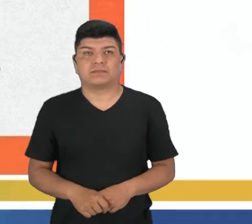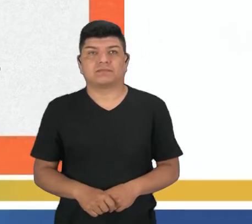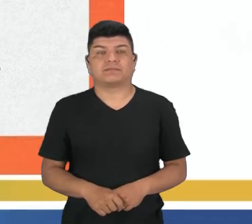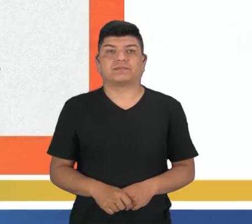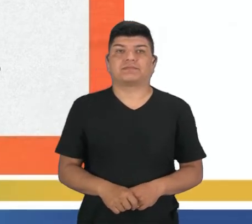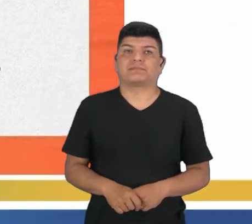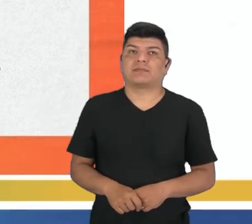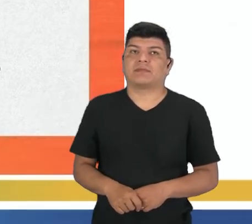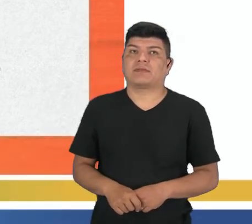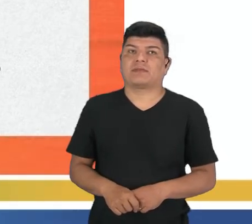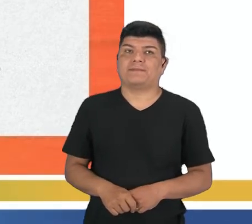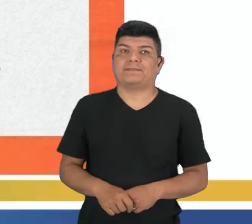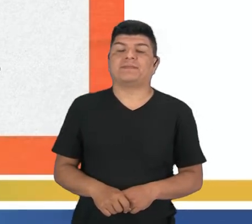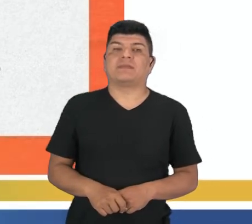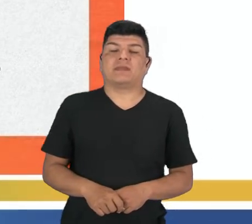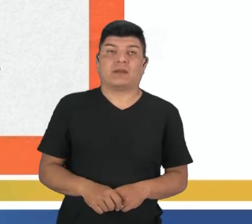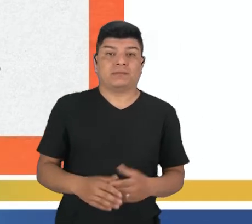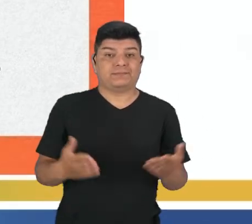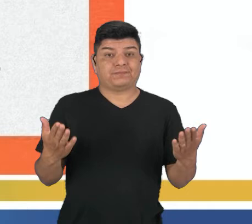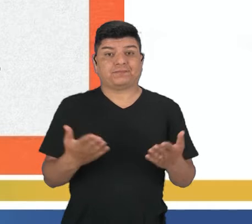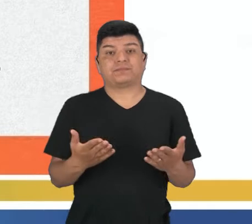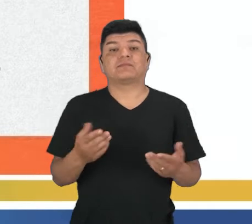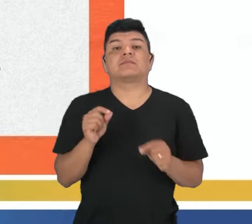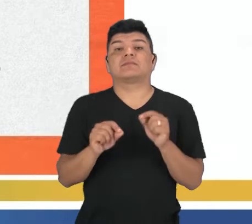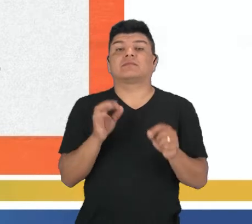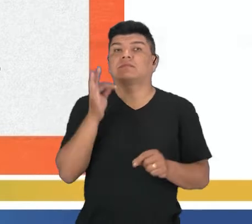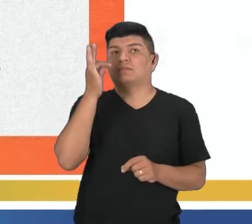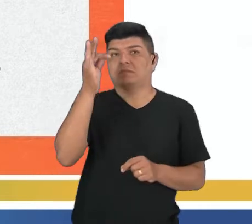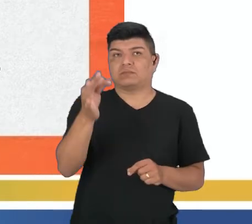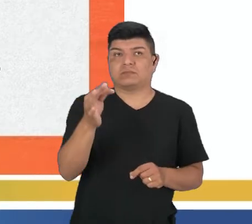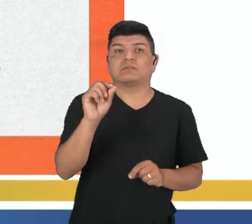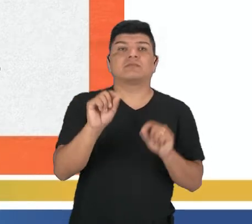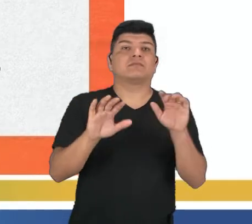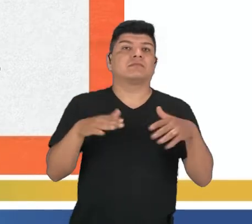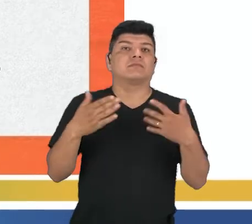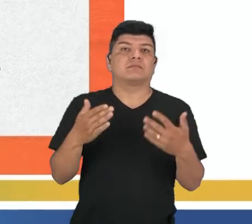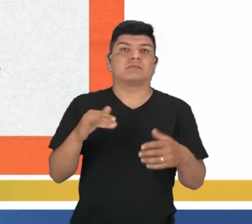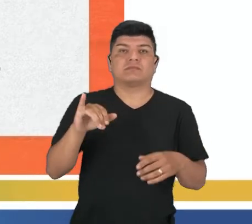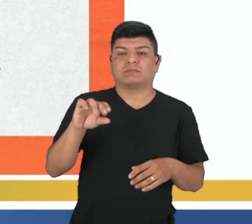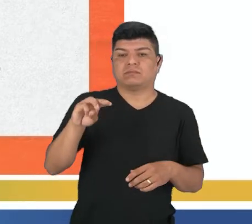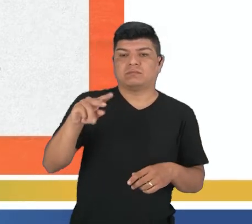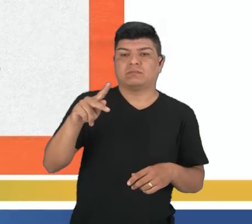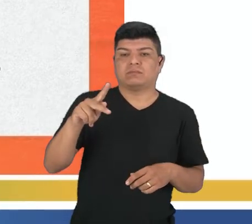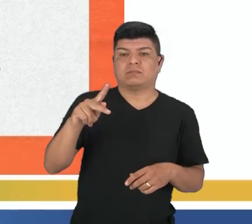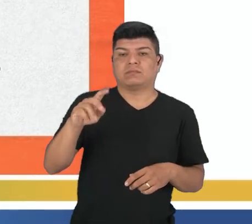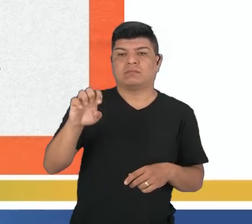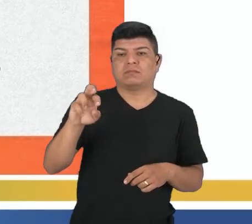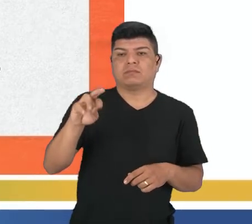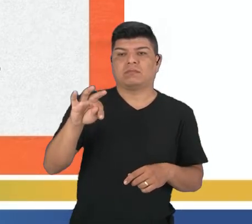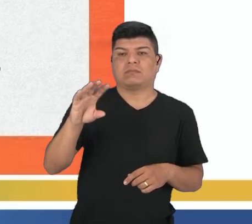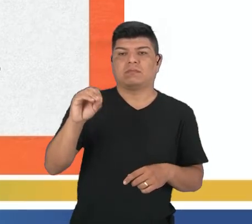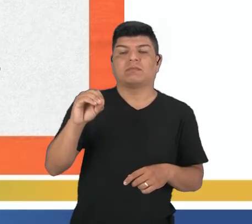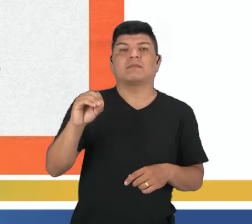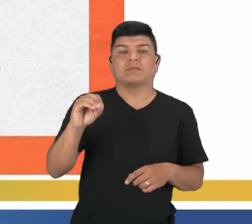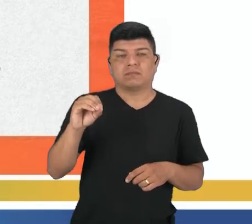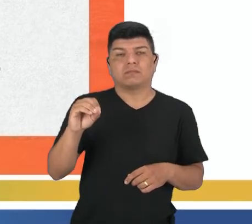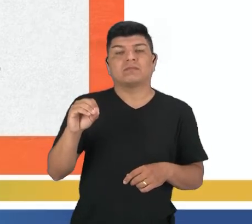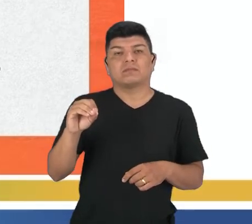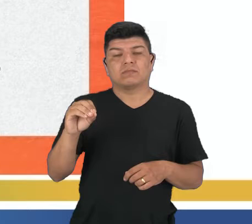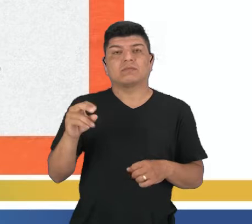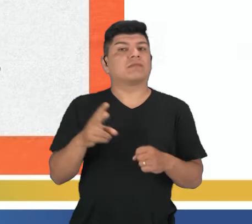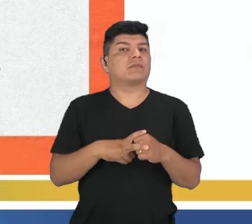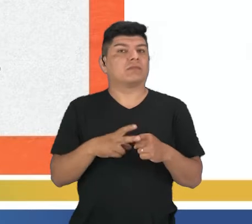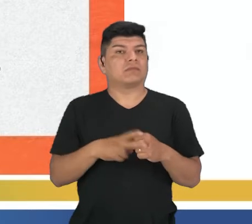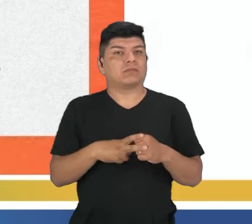E aí, passando perífrase, né? Vamos agora ao futuro imperfeito, né? Que é o modo e tempo verbal,